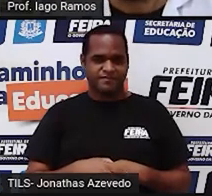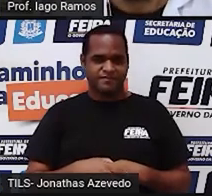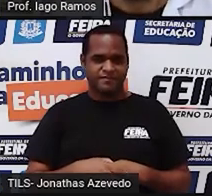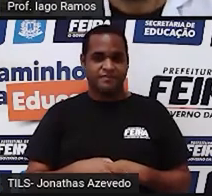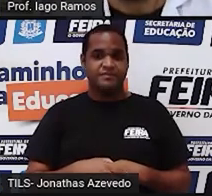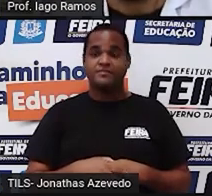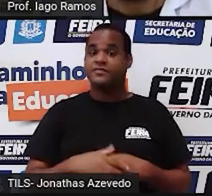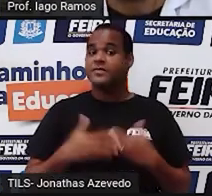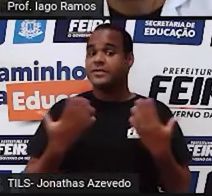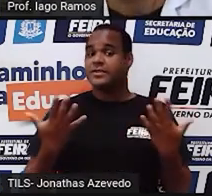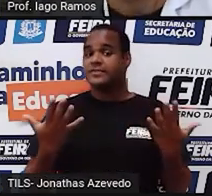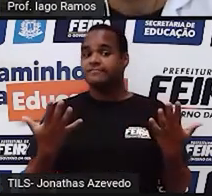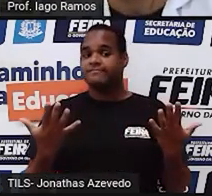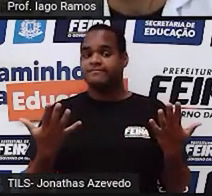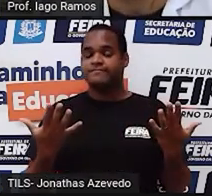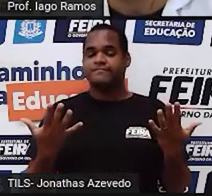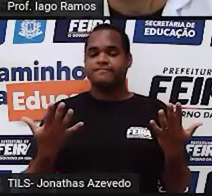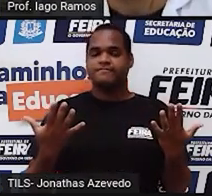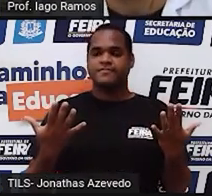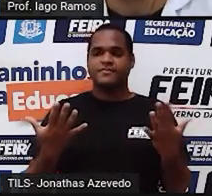a e agora